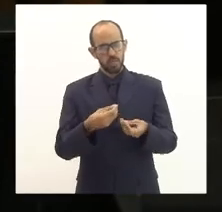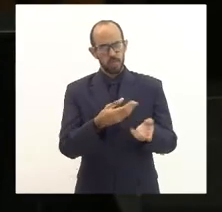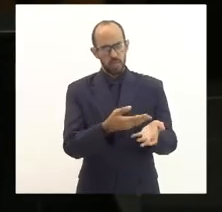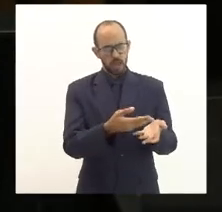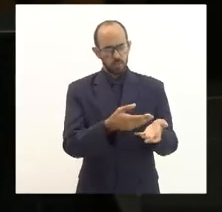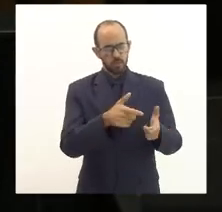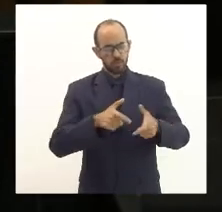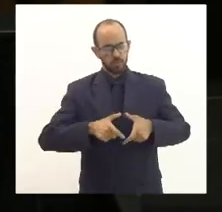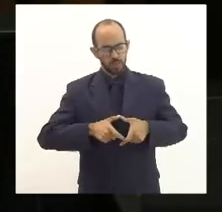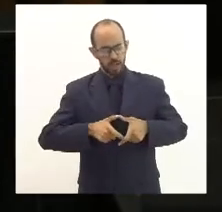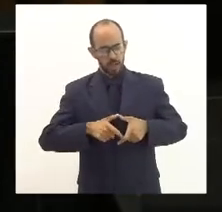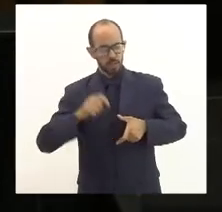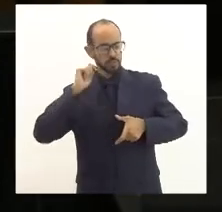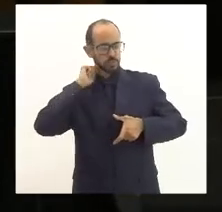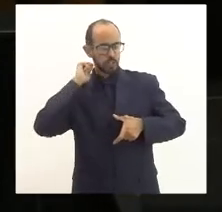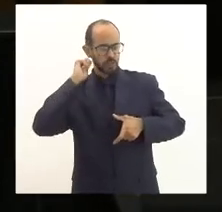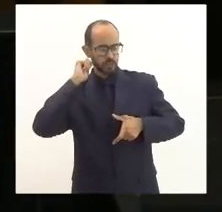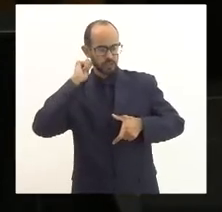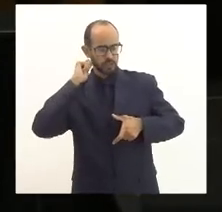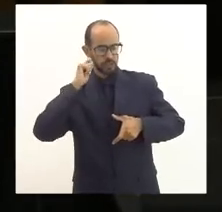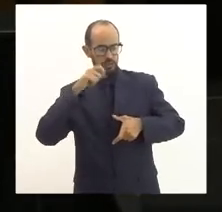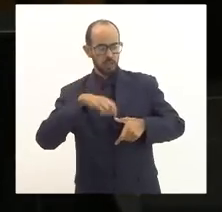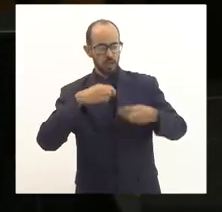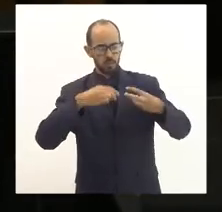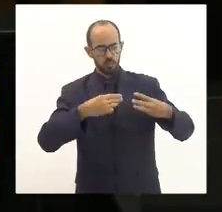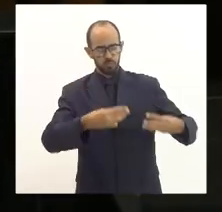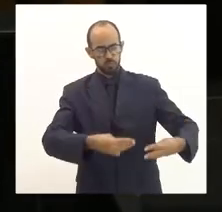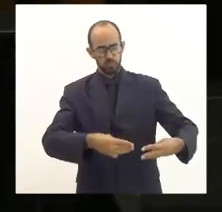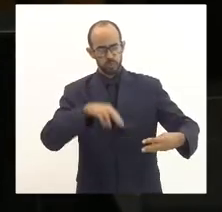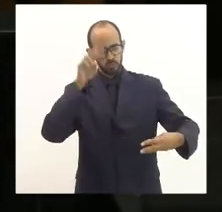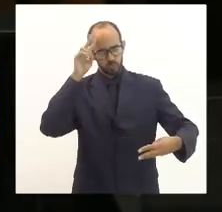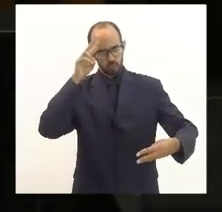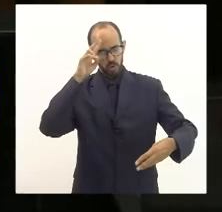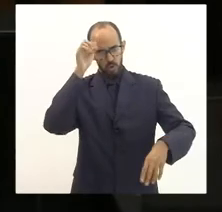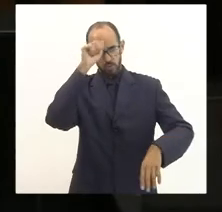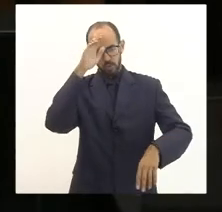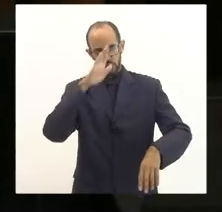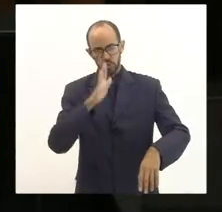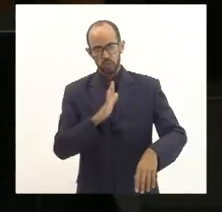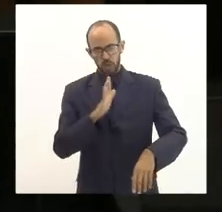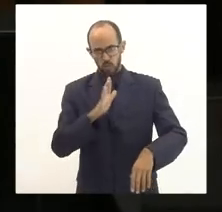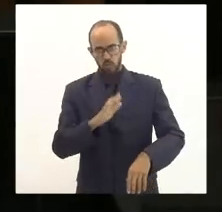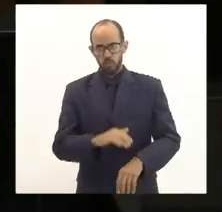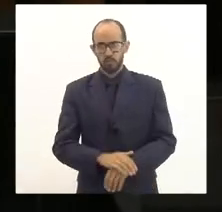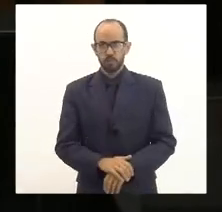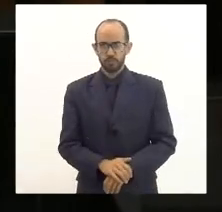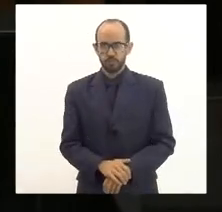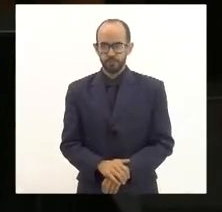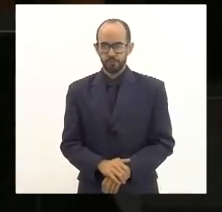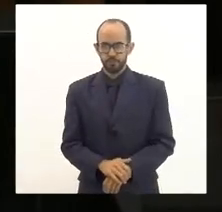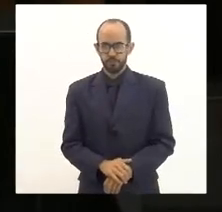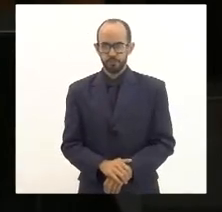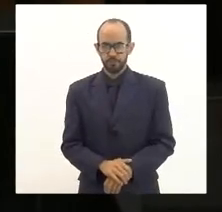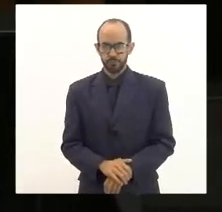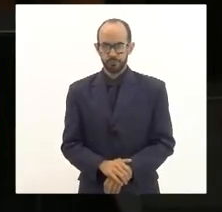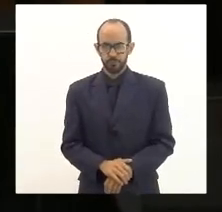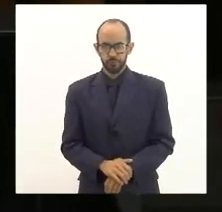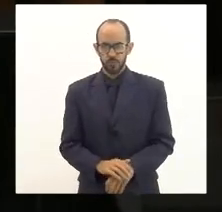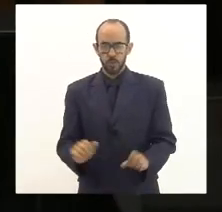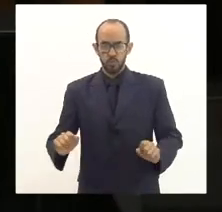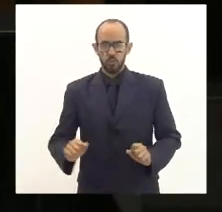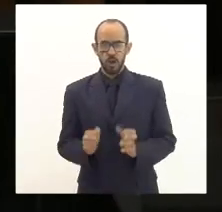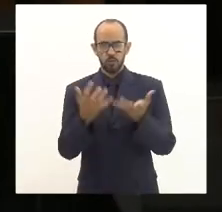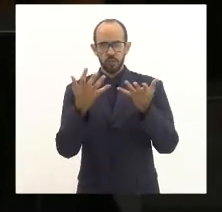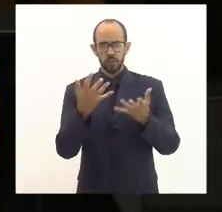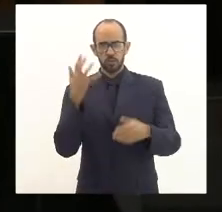a medalha Tiradentes ao Museu Histórico Nacional em uma solenidade muito